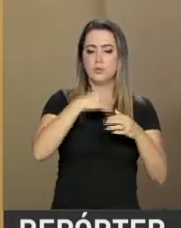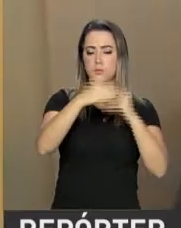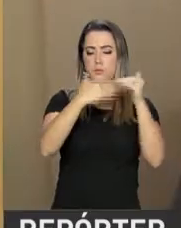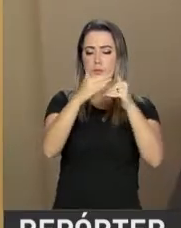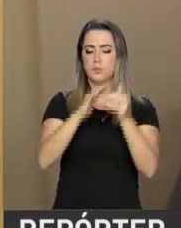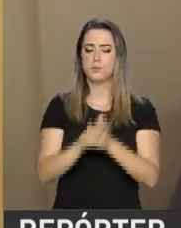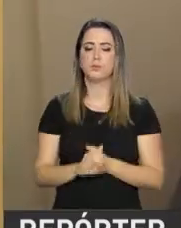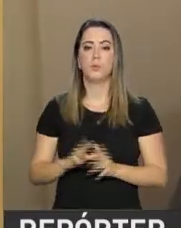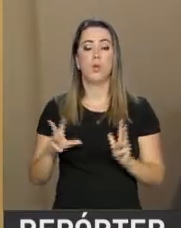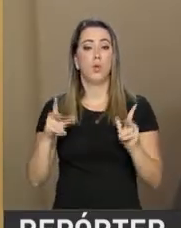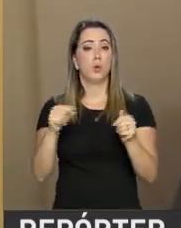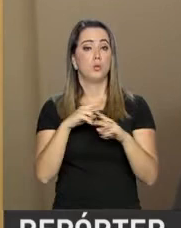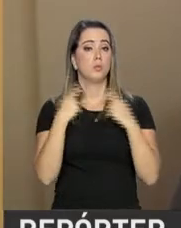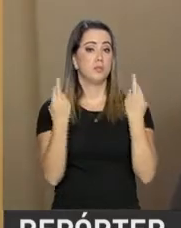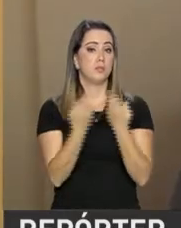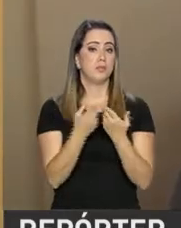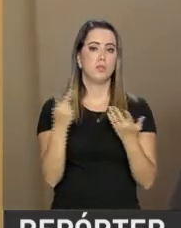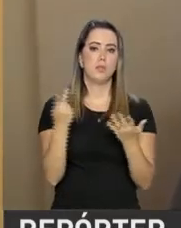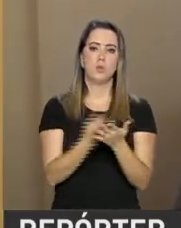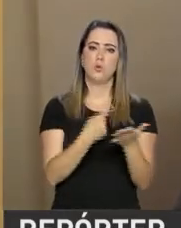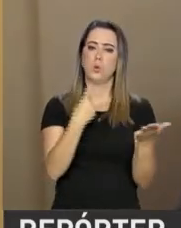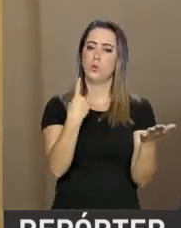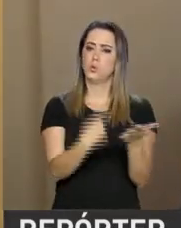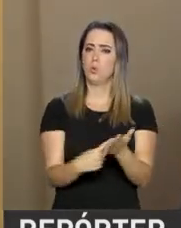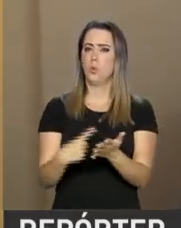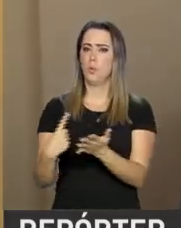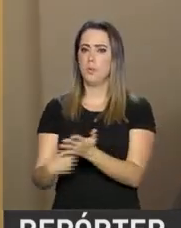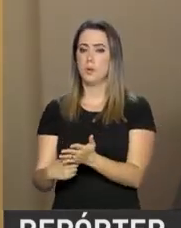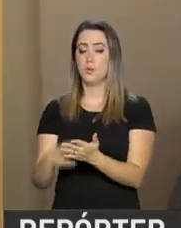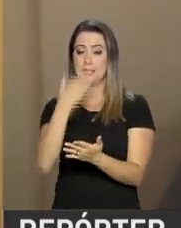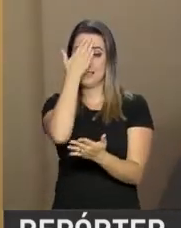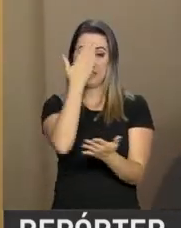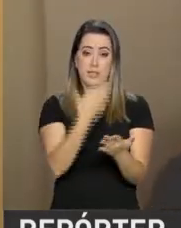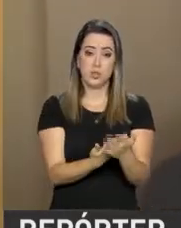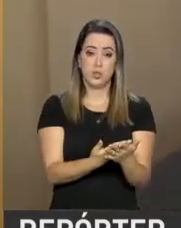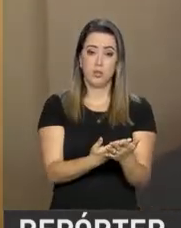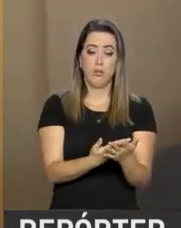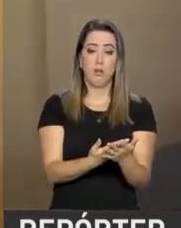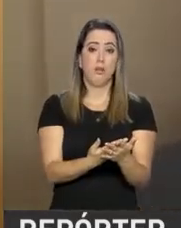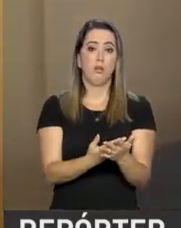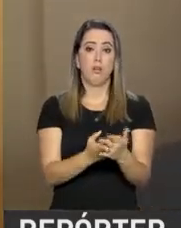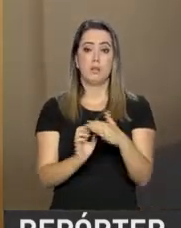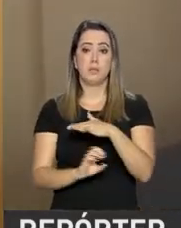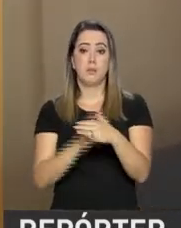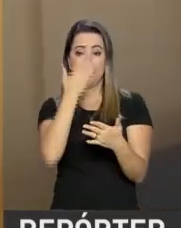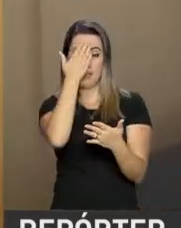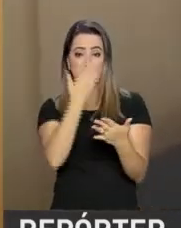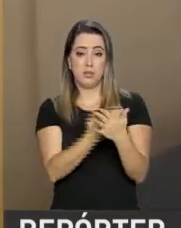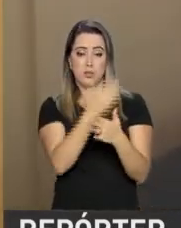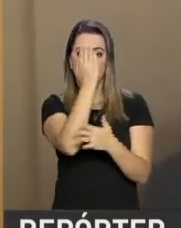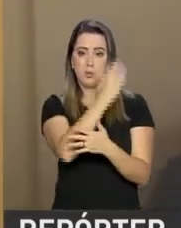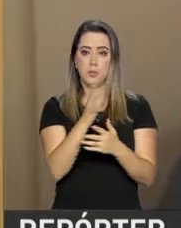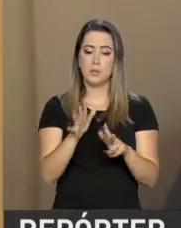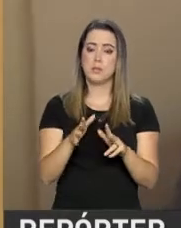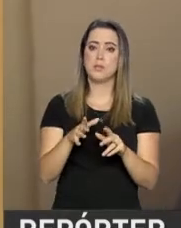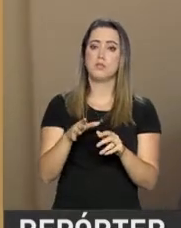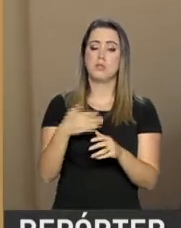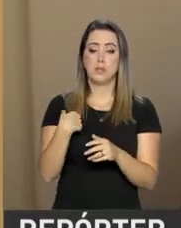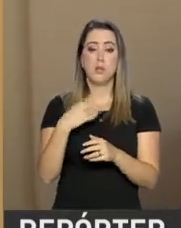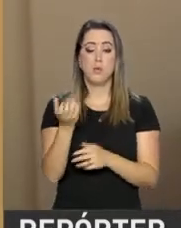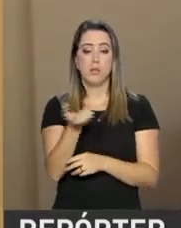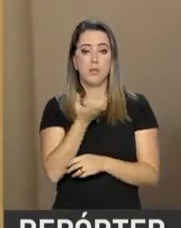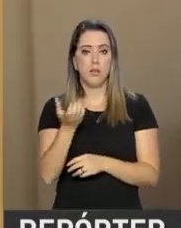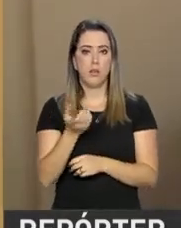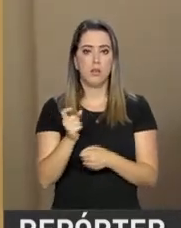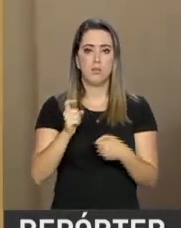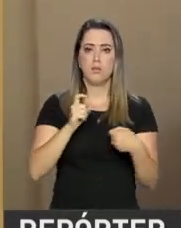momento todas as reuniões foram pautadas pela confiança dos investidores pelo ônibus que eles revelam em voltar a